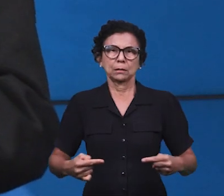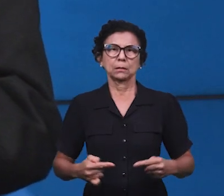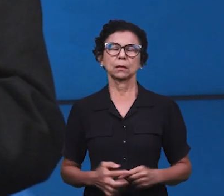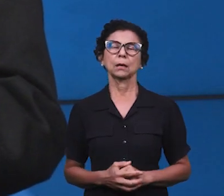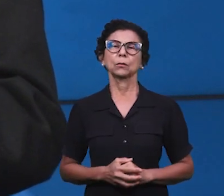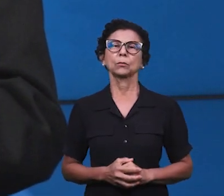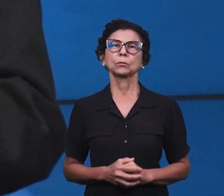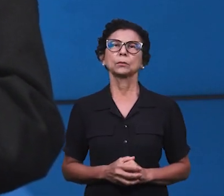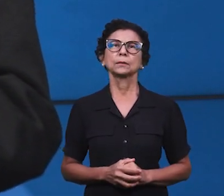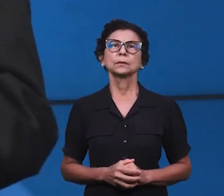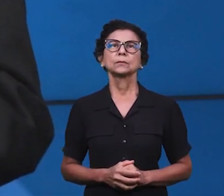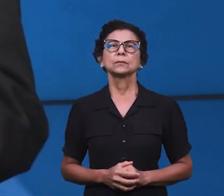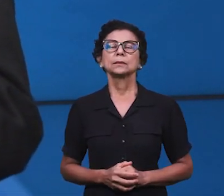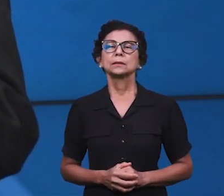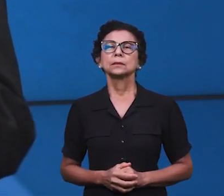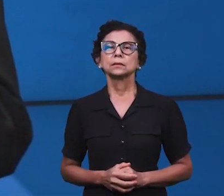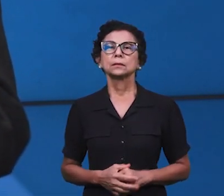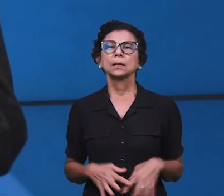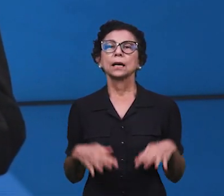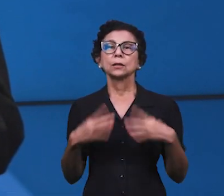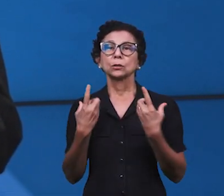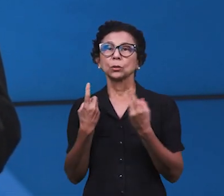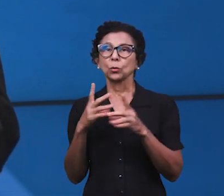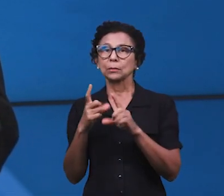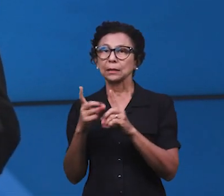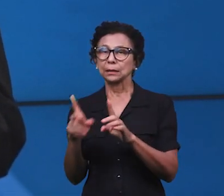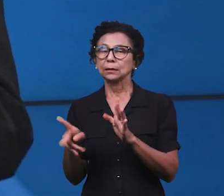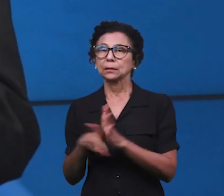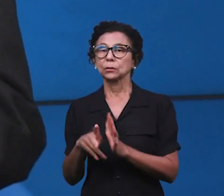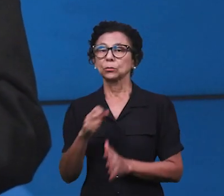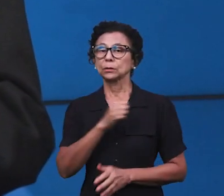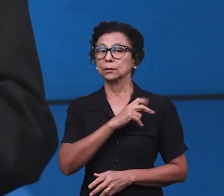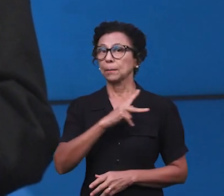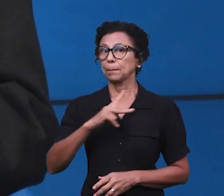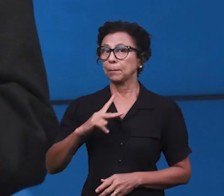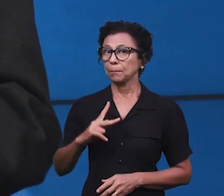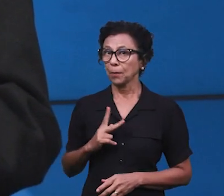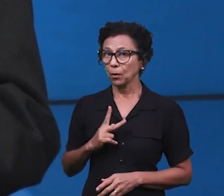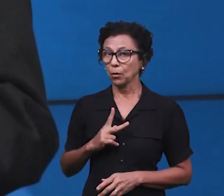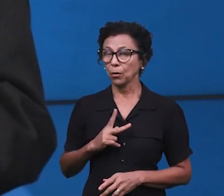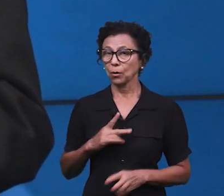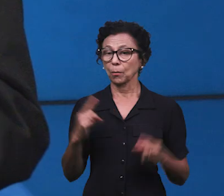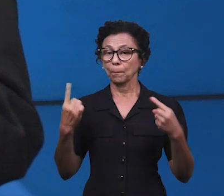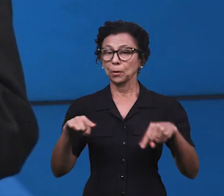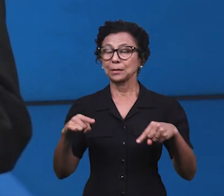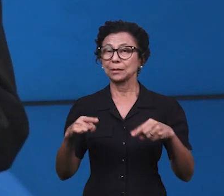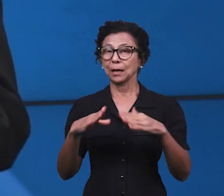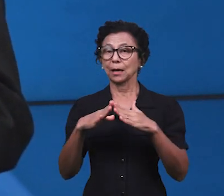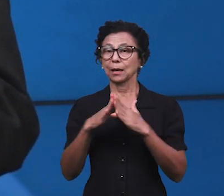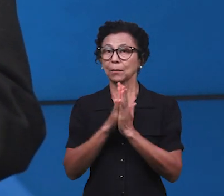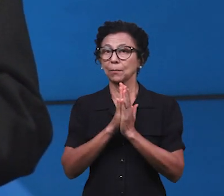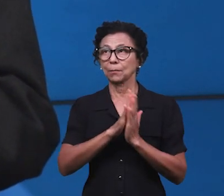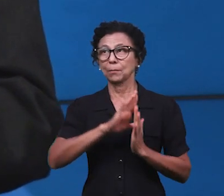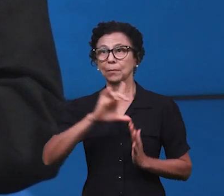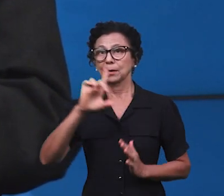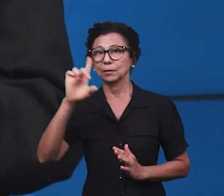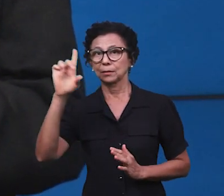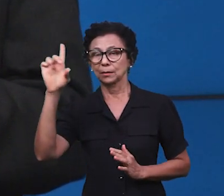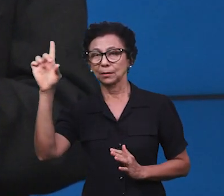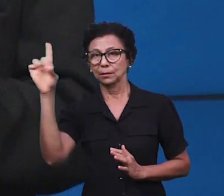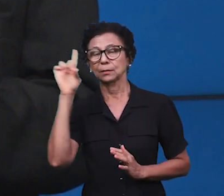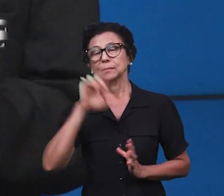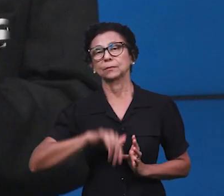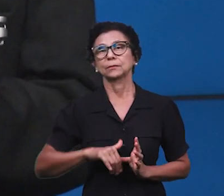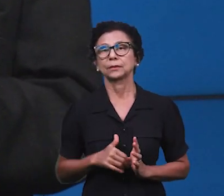ela foi uma oposição à doutrina dos apóstolos, ou seja, uma oposição à palavra, porque a doutrina dos apóstolos foi